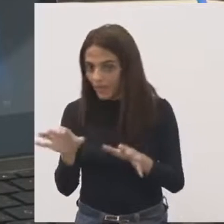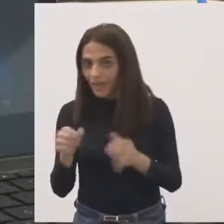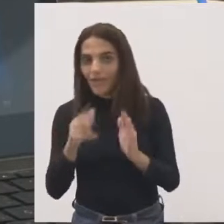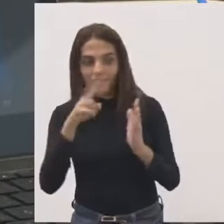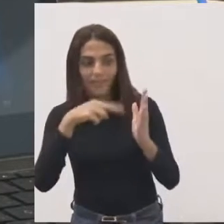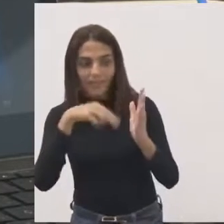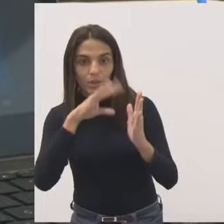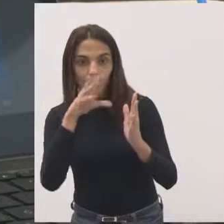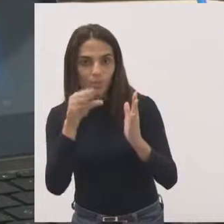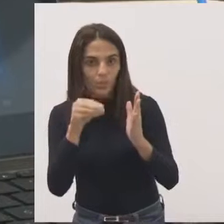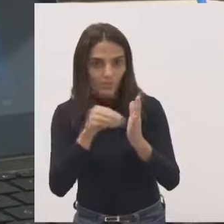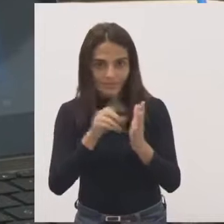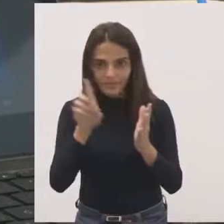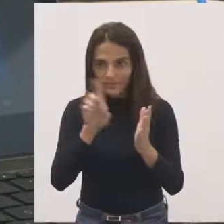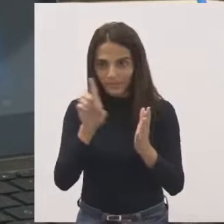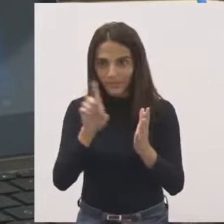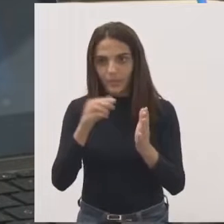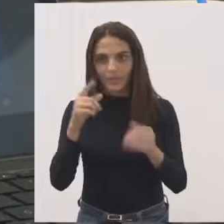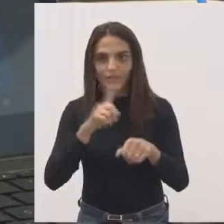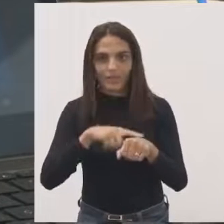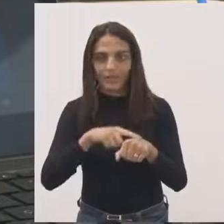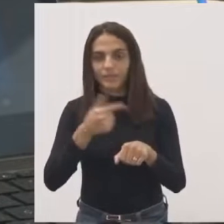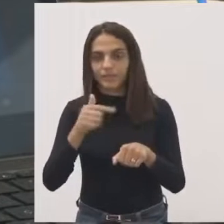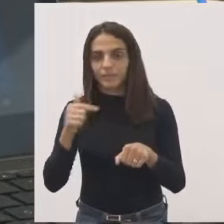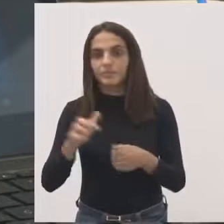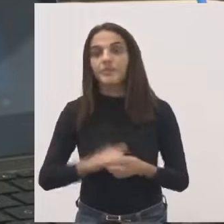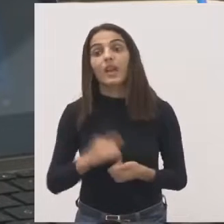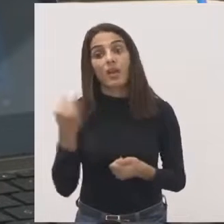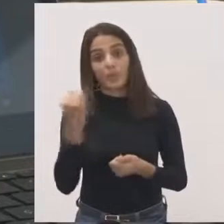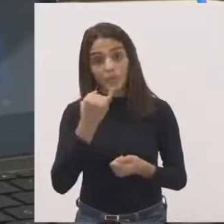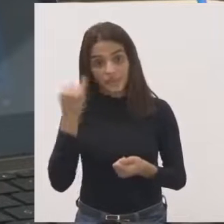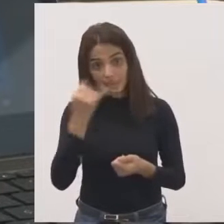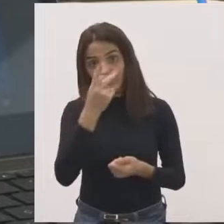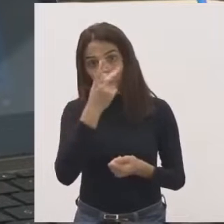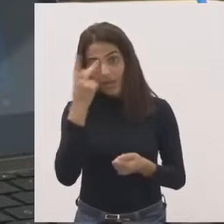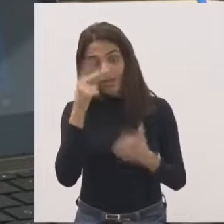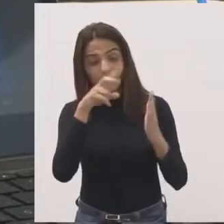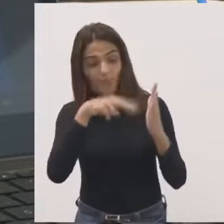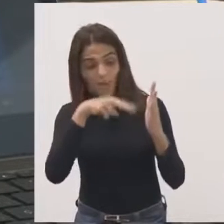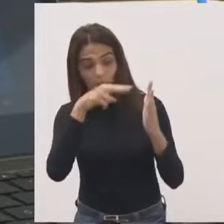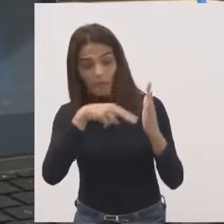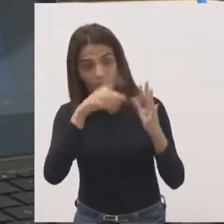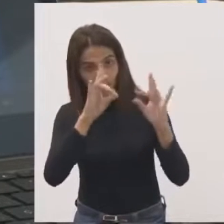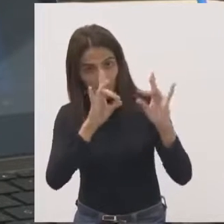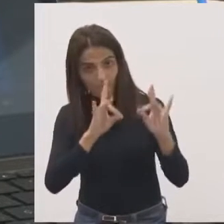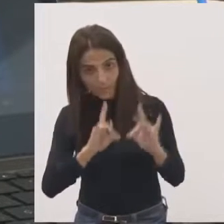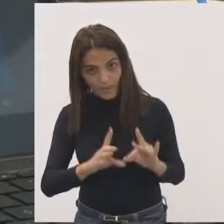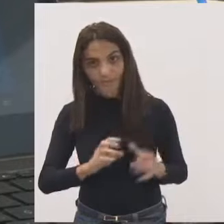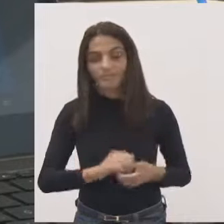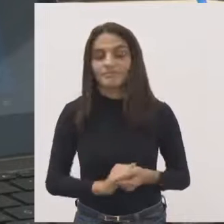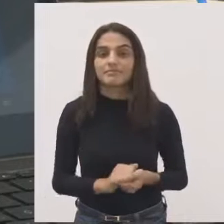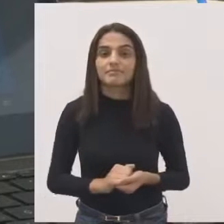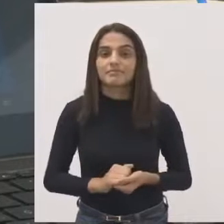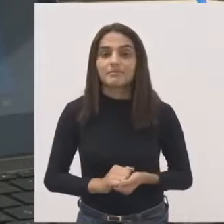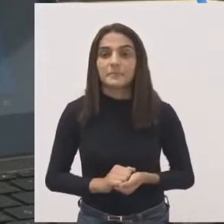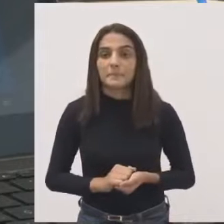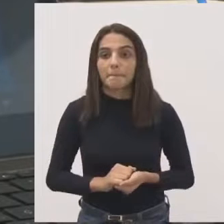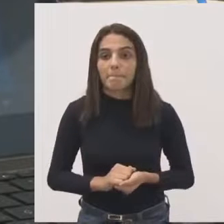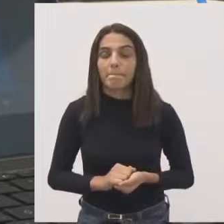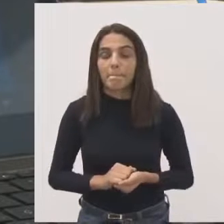porque não temos tempo para isso, então... Mas é importante que a pessoa leia, né? Que é aquelas coisinhas das letras miúdas, né?